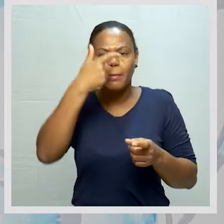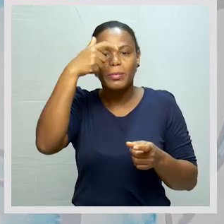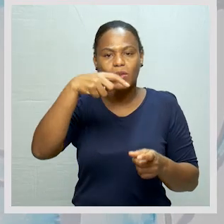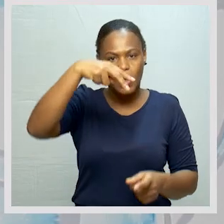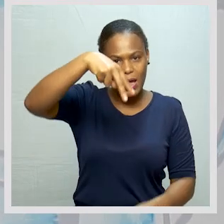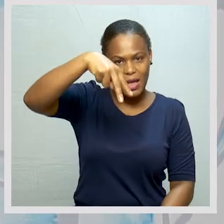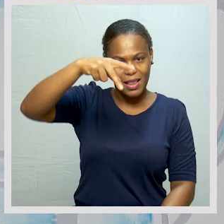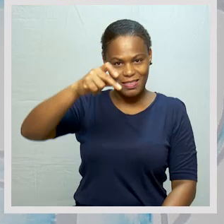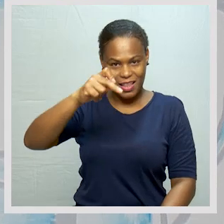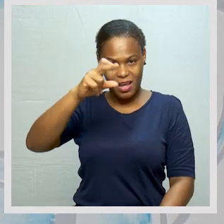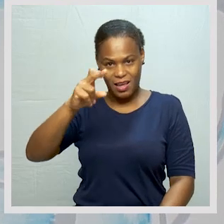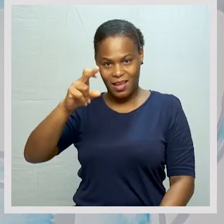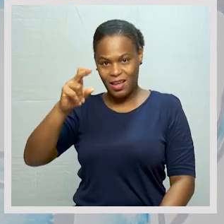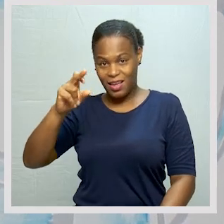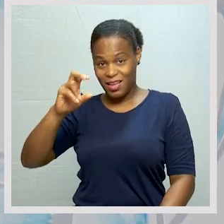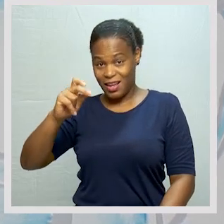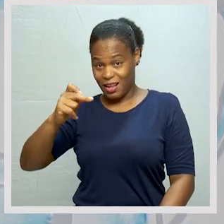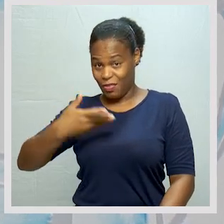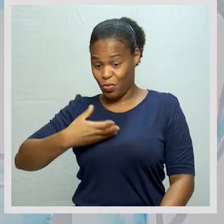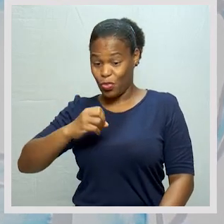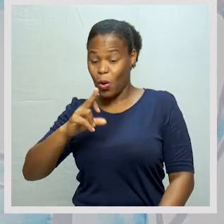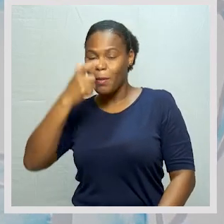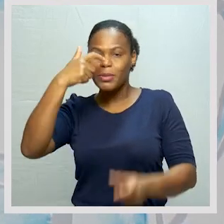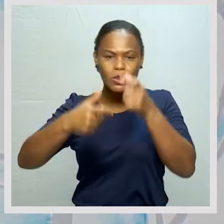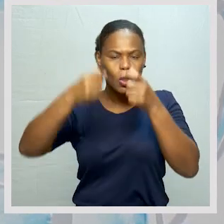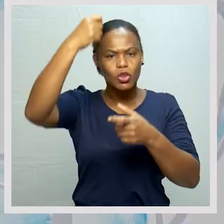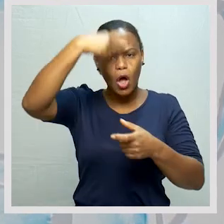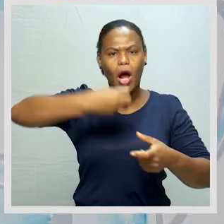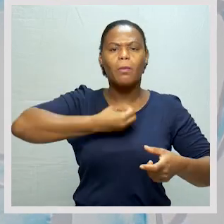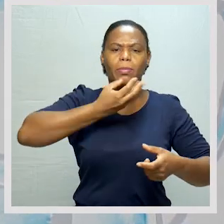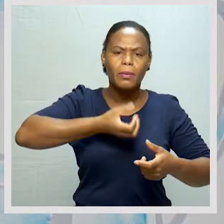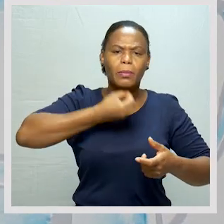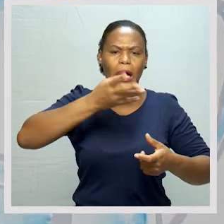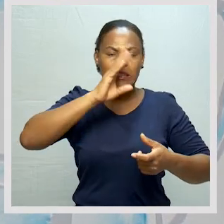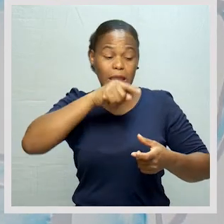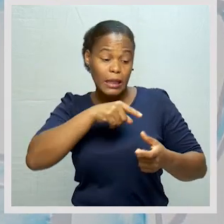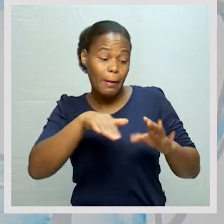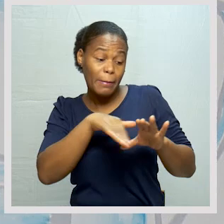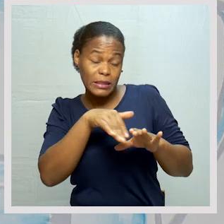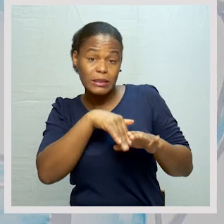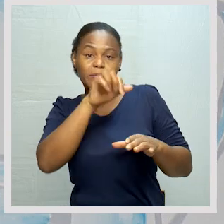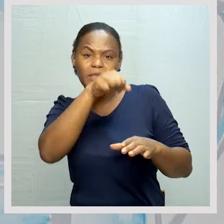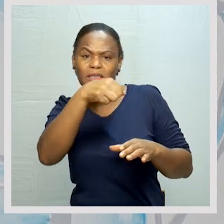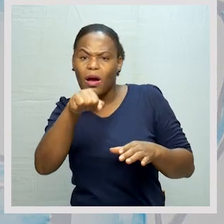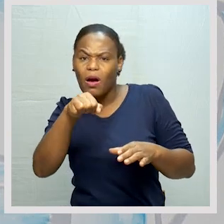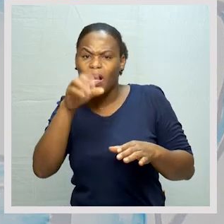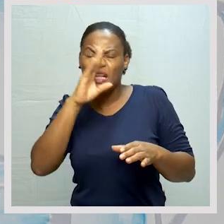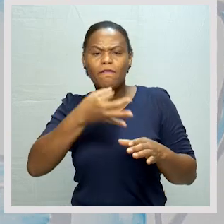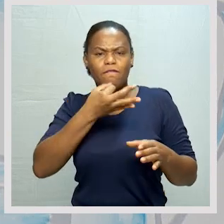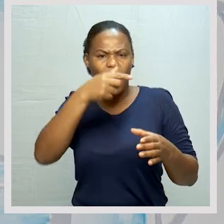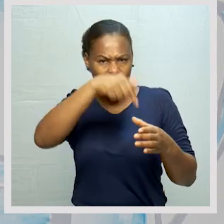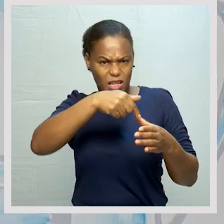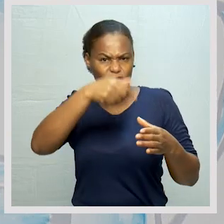mesmo que ver se o narrador, ele participa na história, se ele é narrador, personagem, se